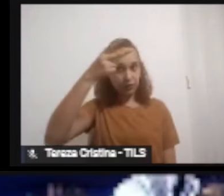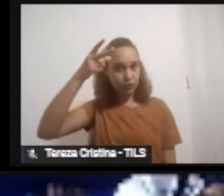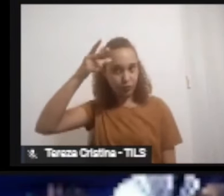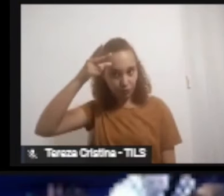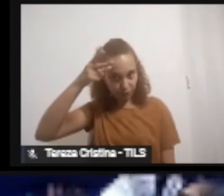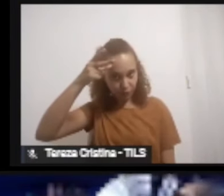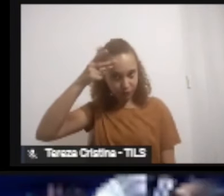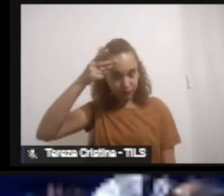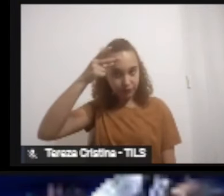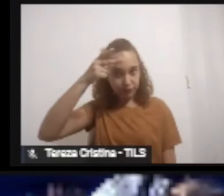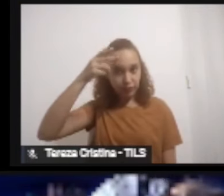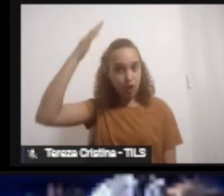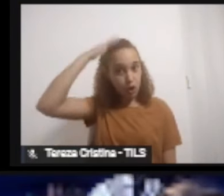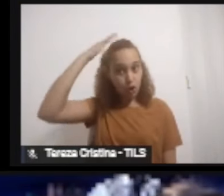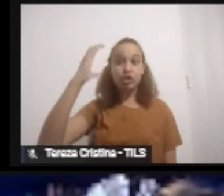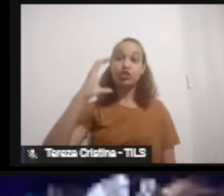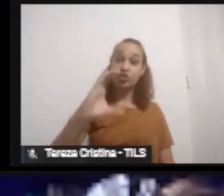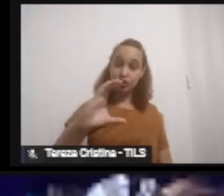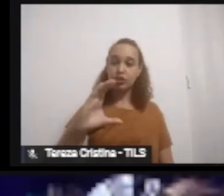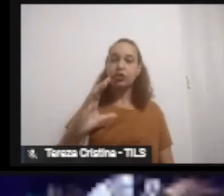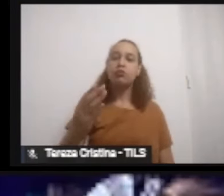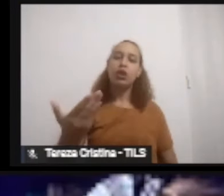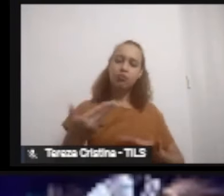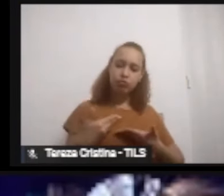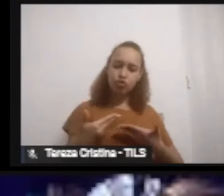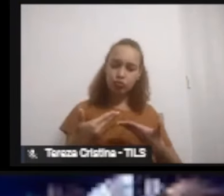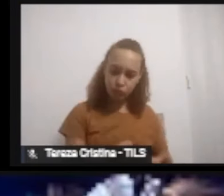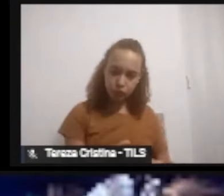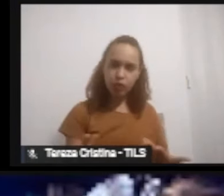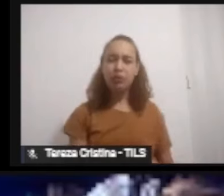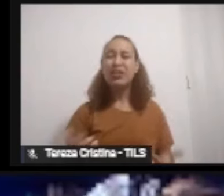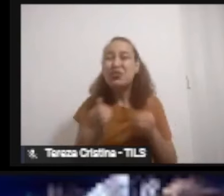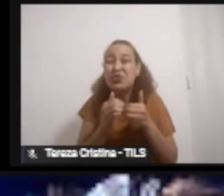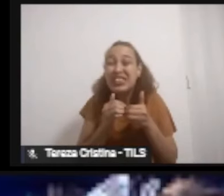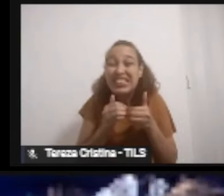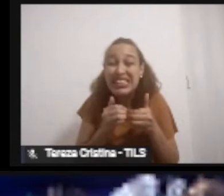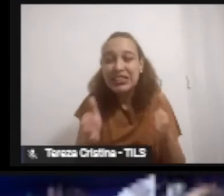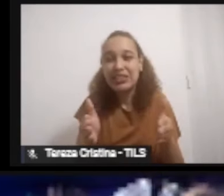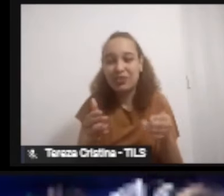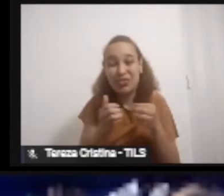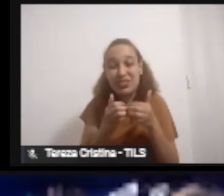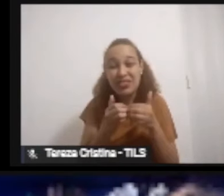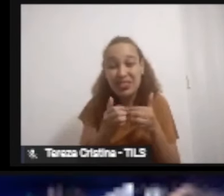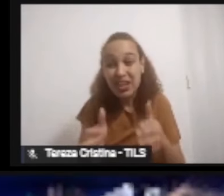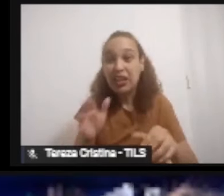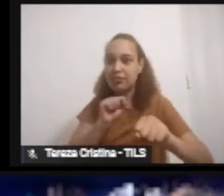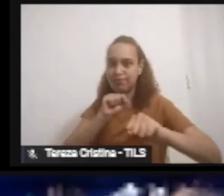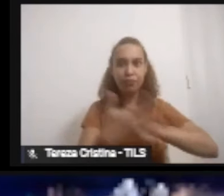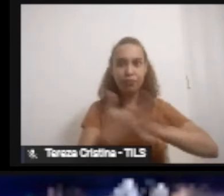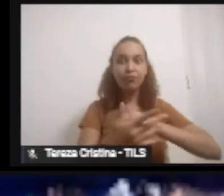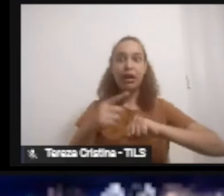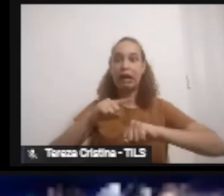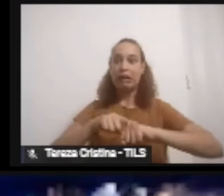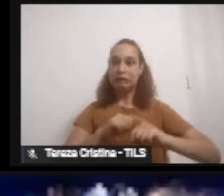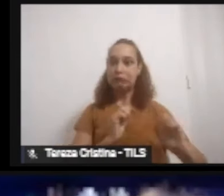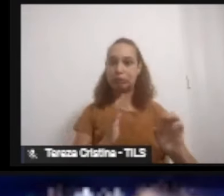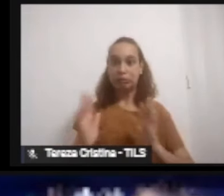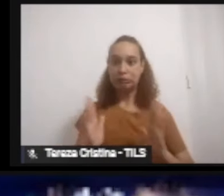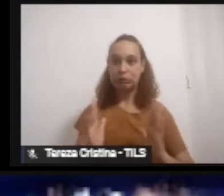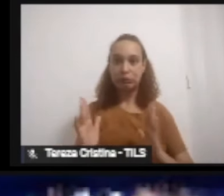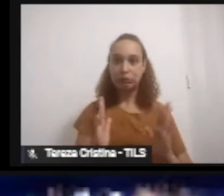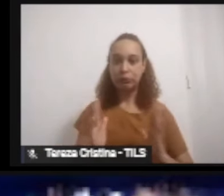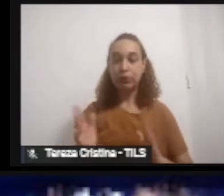ler algumas histórias, bem quando começou a pandemia, porque nós sabíamos que as crianças estavam em casa e que isso aumenta